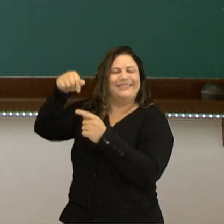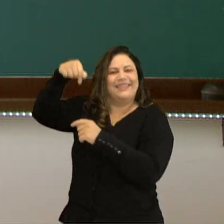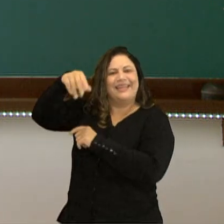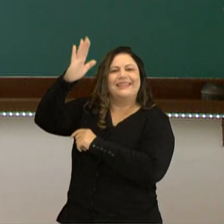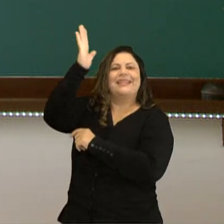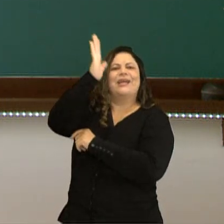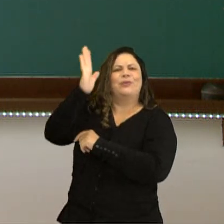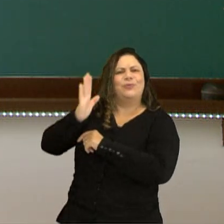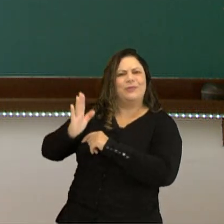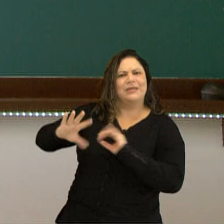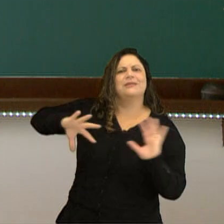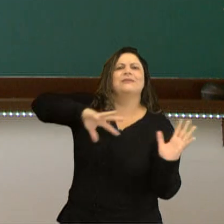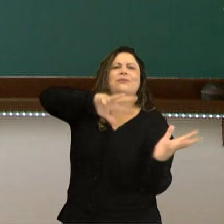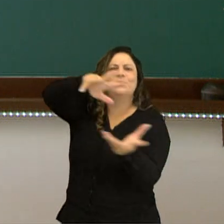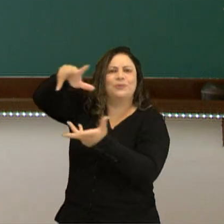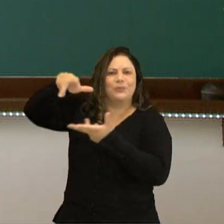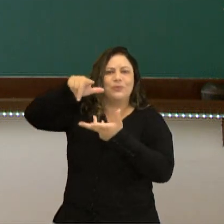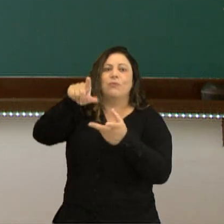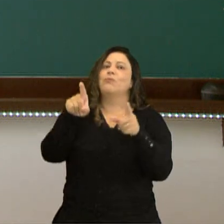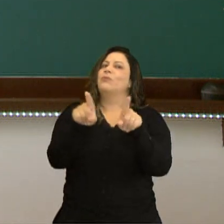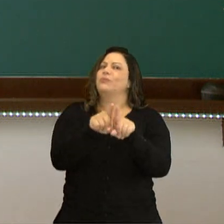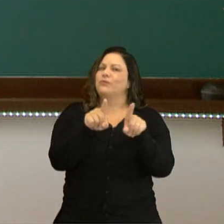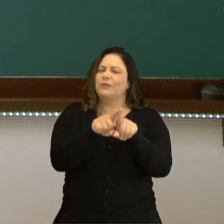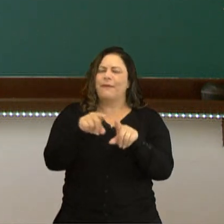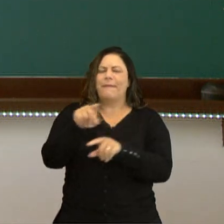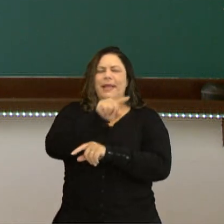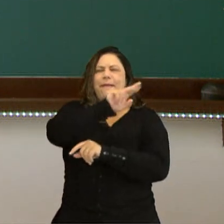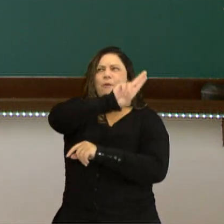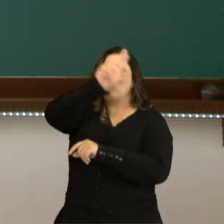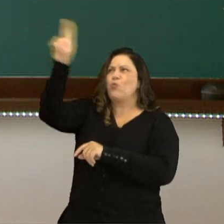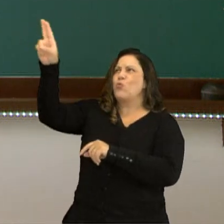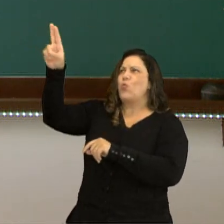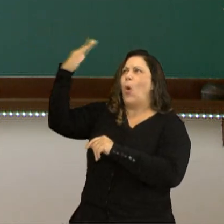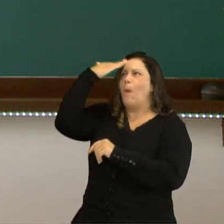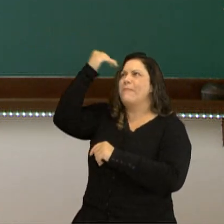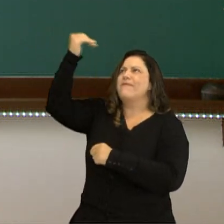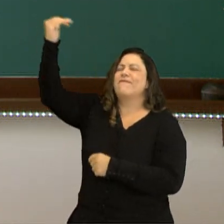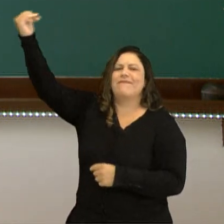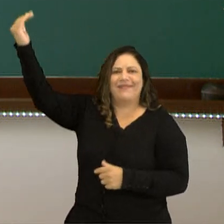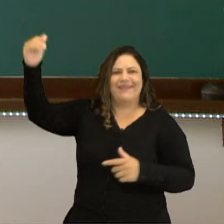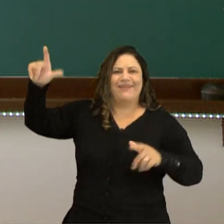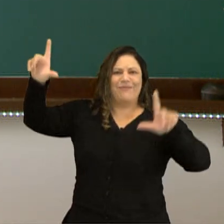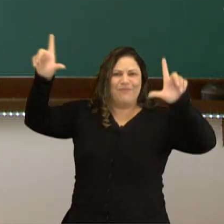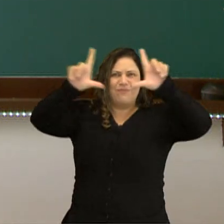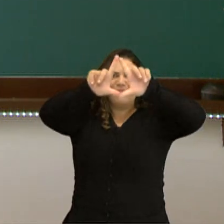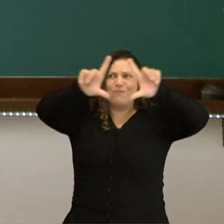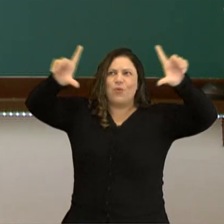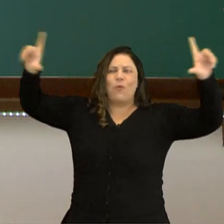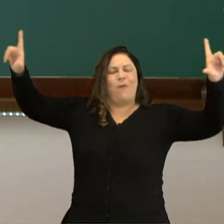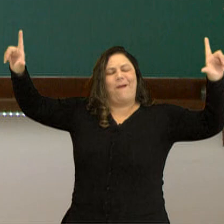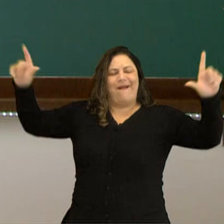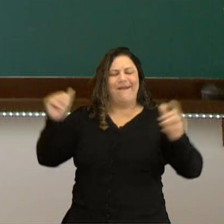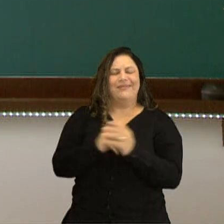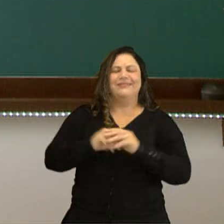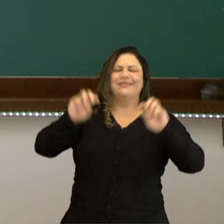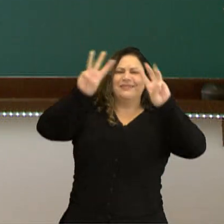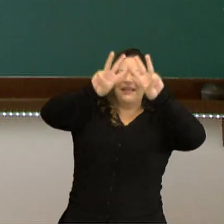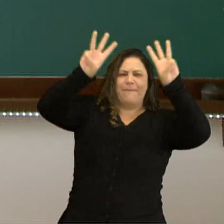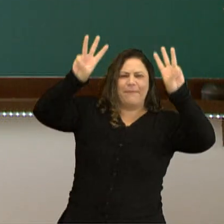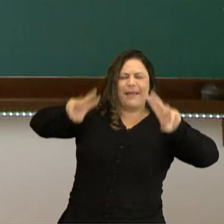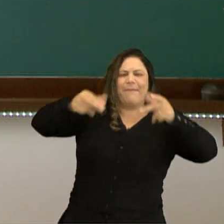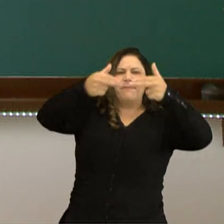e mundial. Já imaginou o seu nome nas telas, nas revistas, nas galerias, nos teatros,